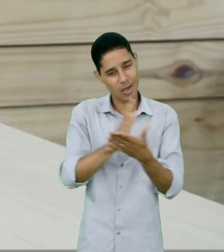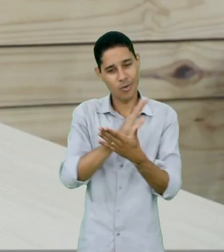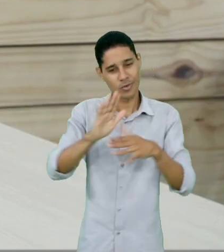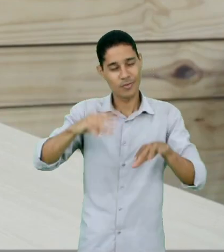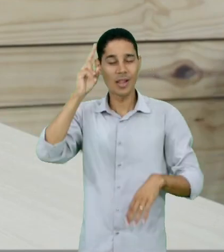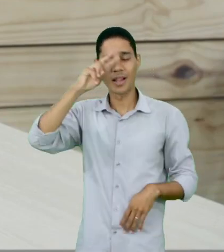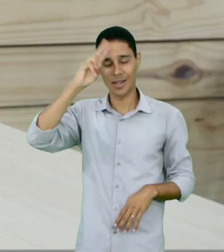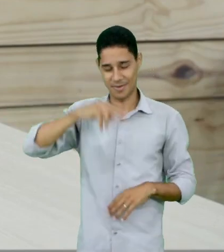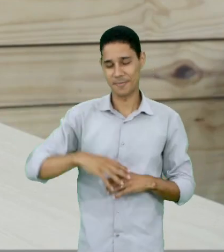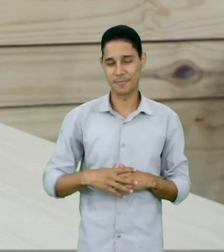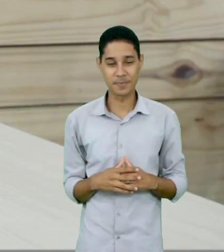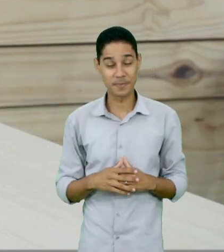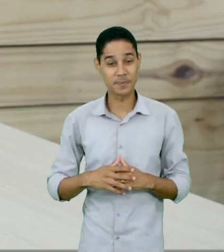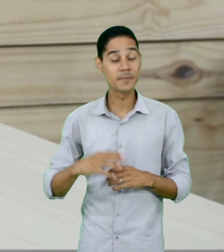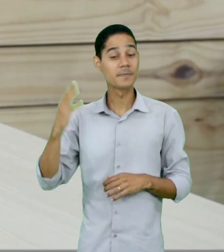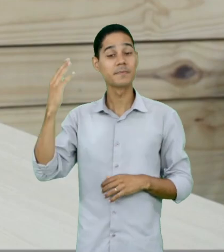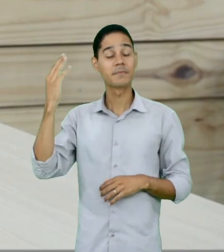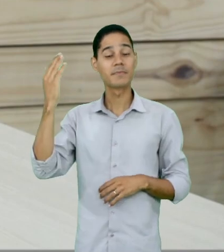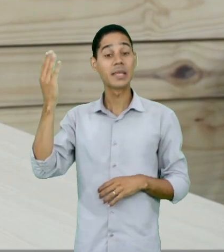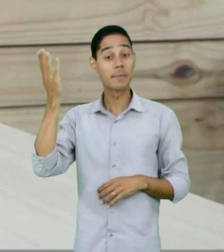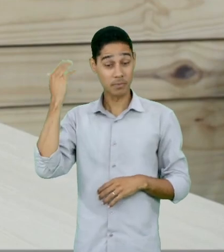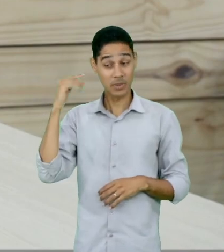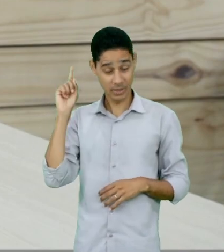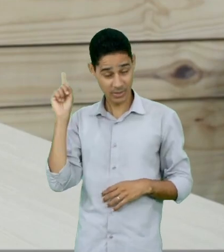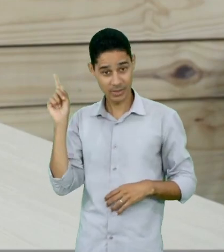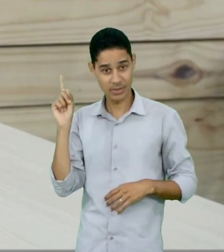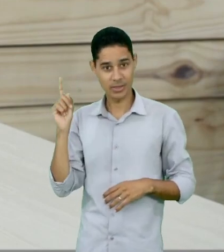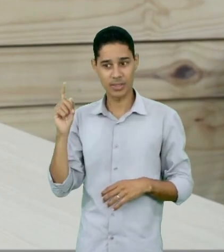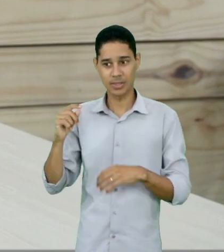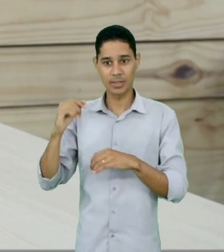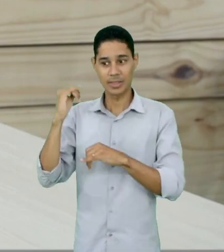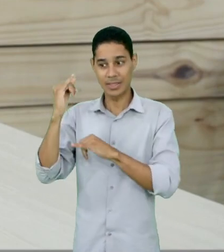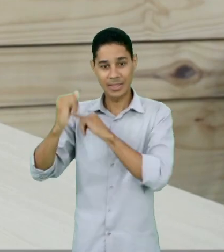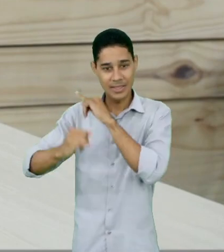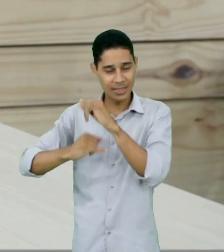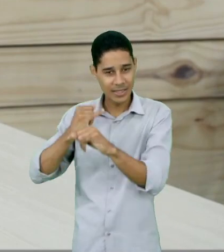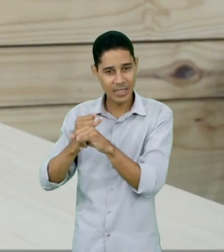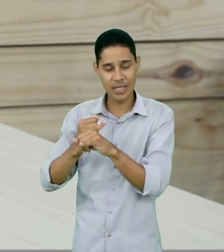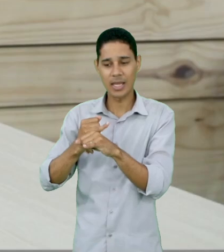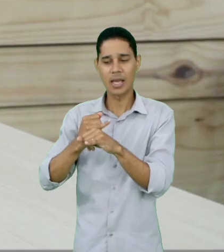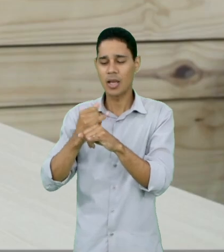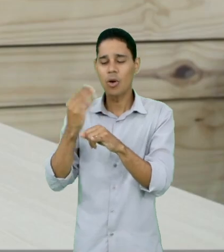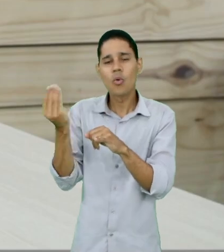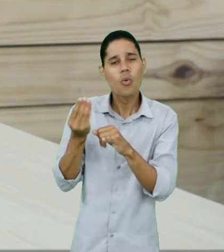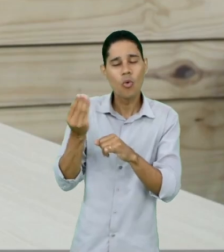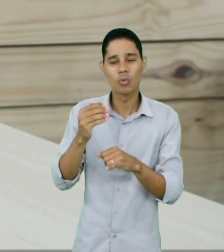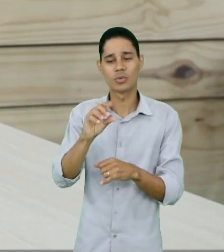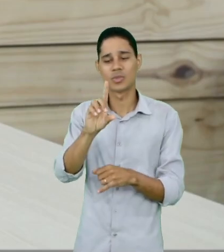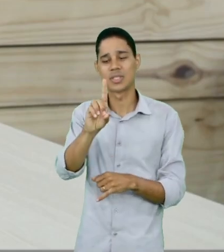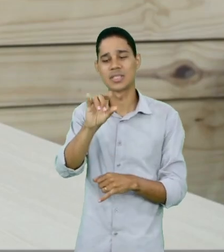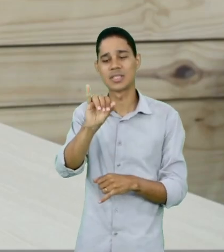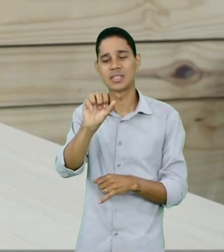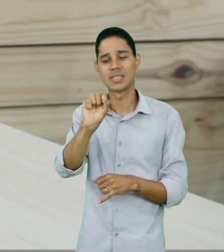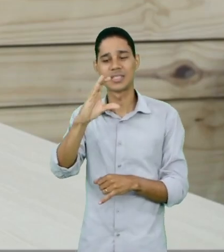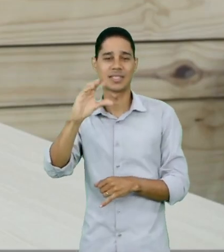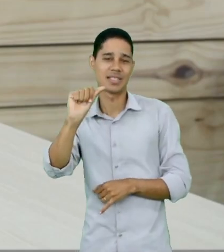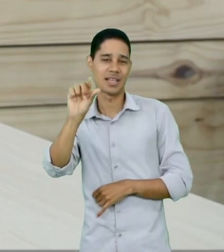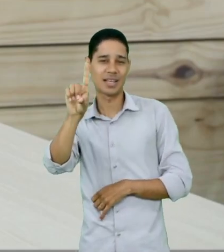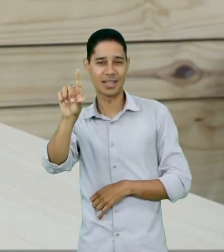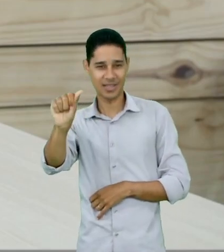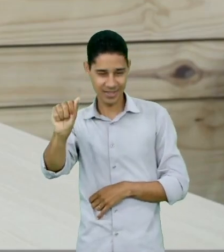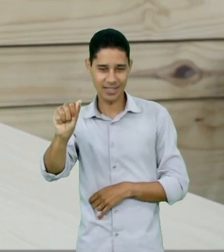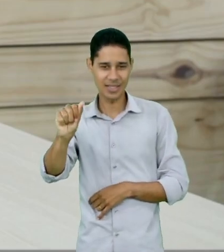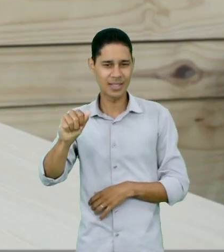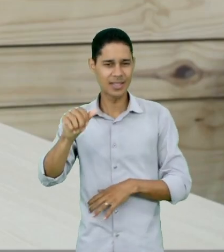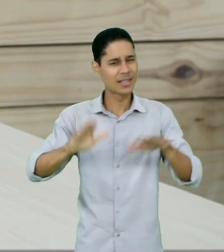momento, a gente teve a conexão dial-up, né, aquela conexão de escada, que talvez alguns